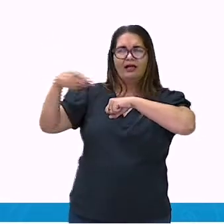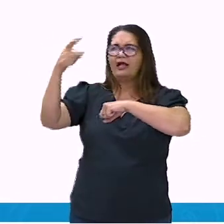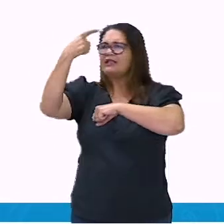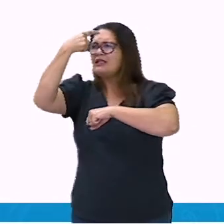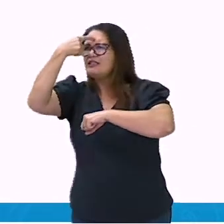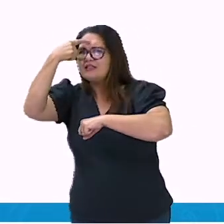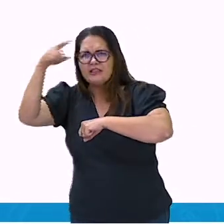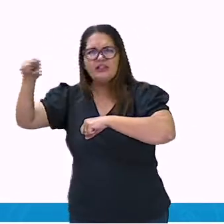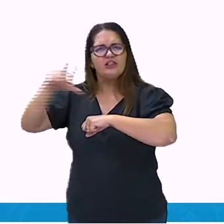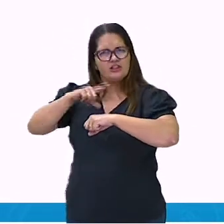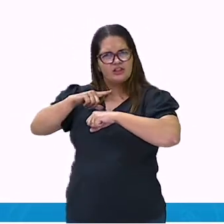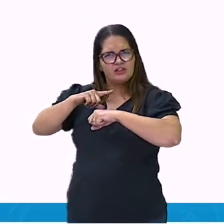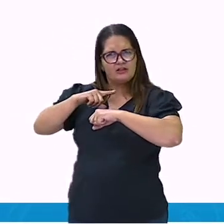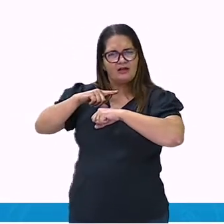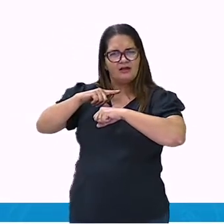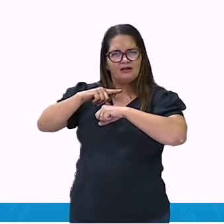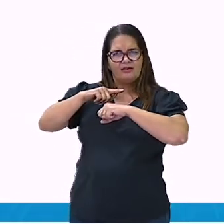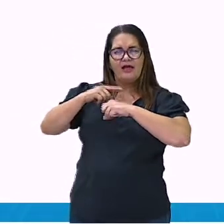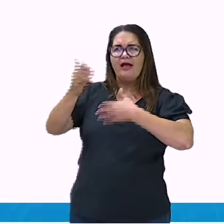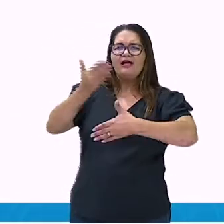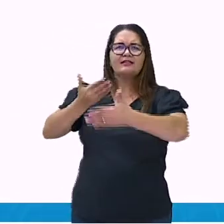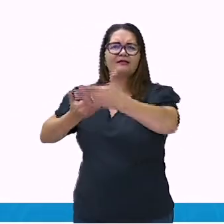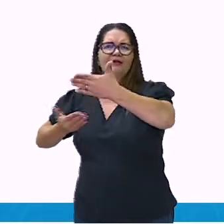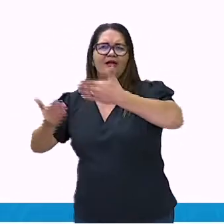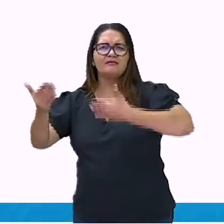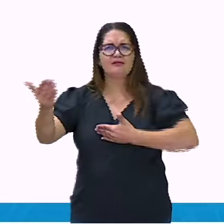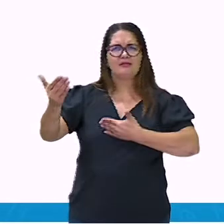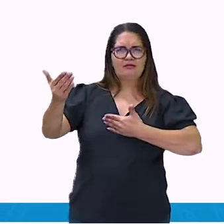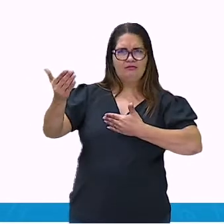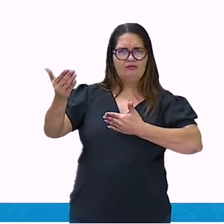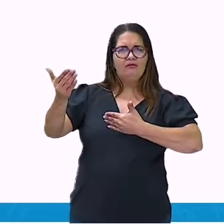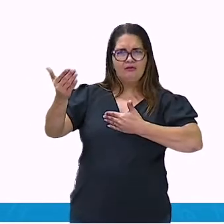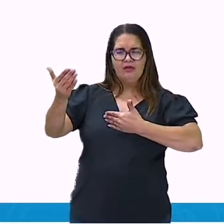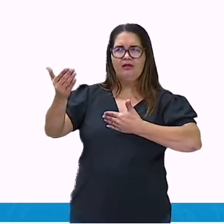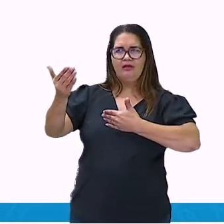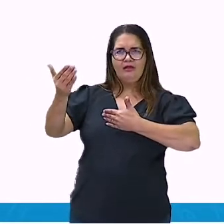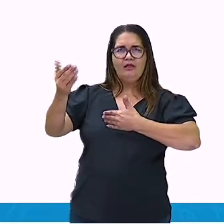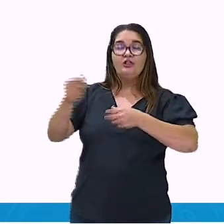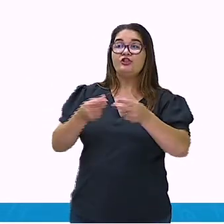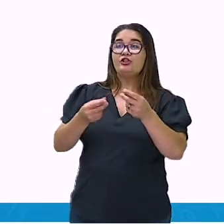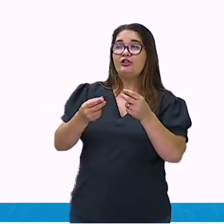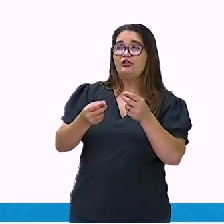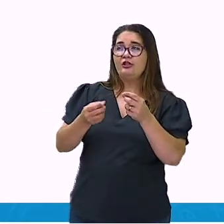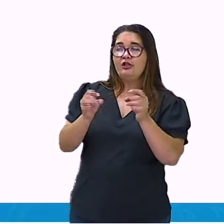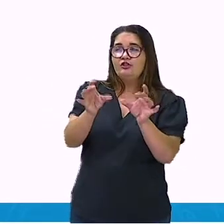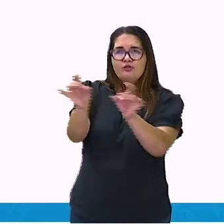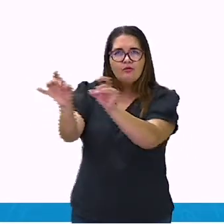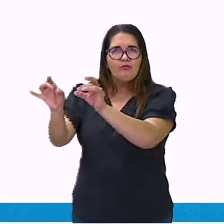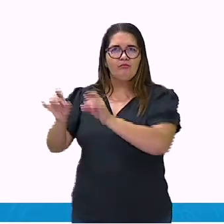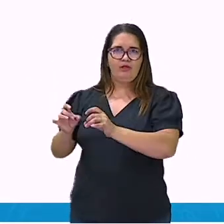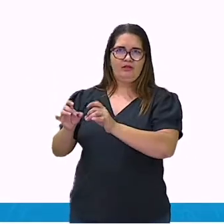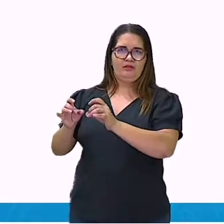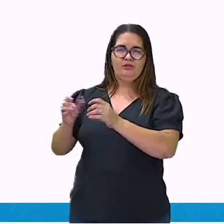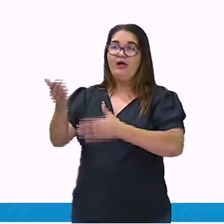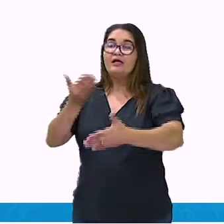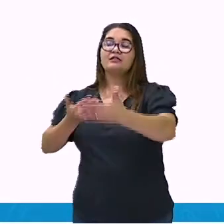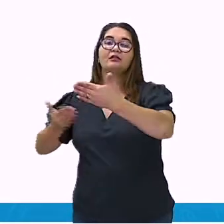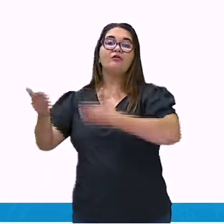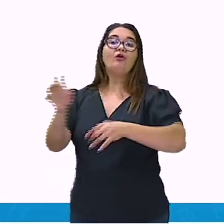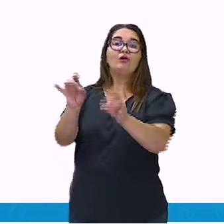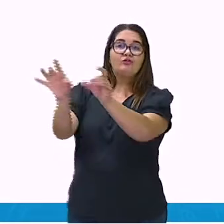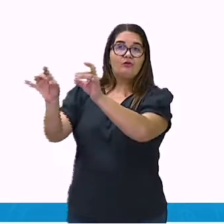Índias, para chegar em Portugal com as suas especiarias,